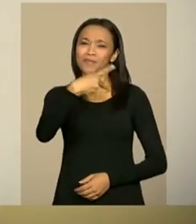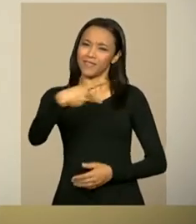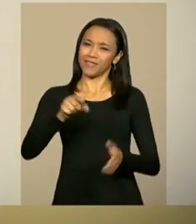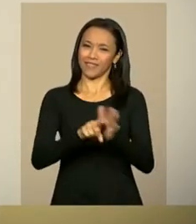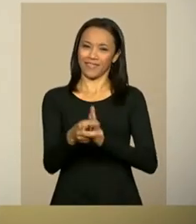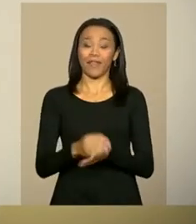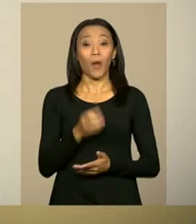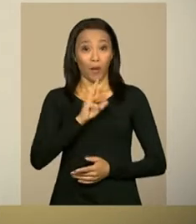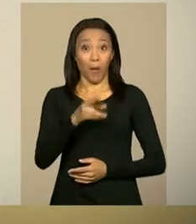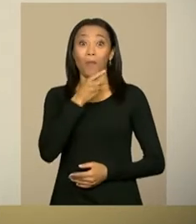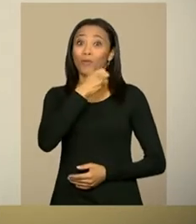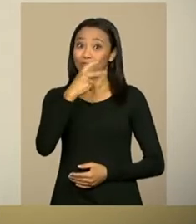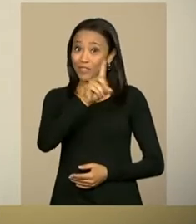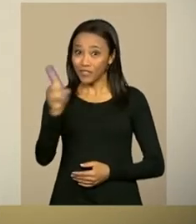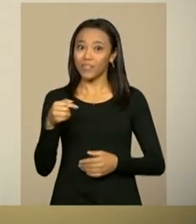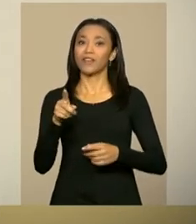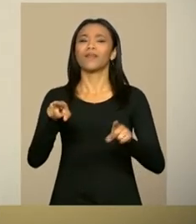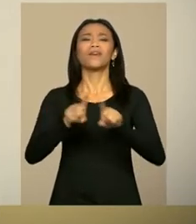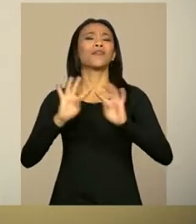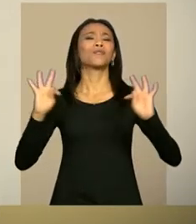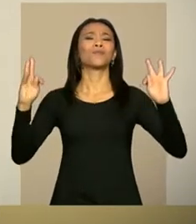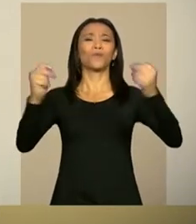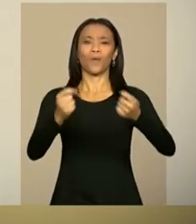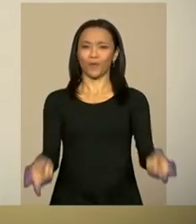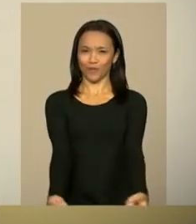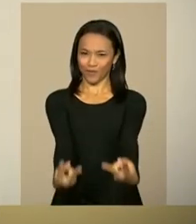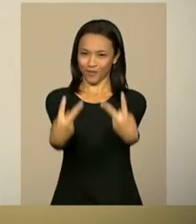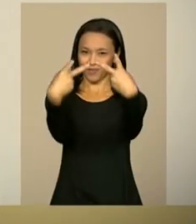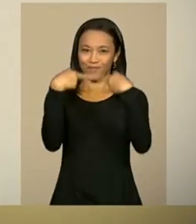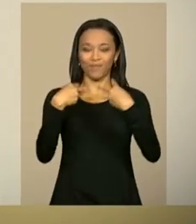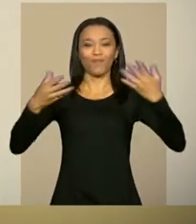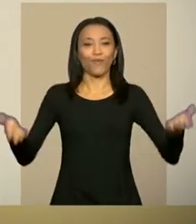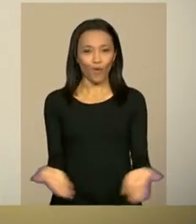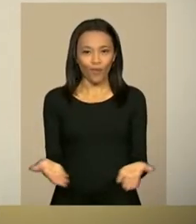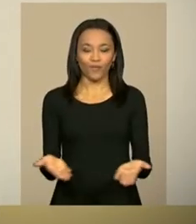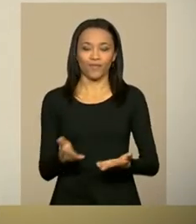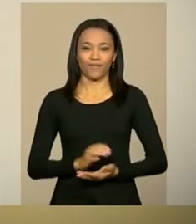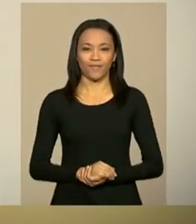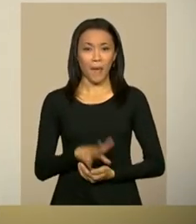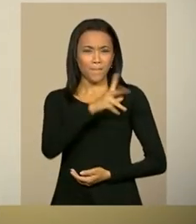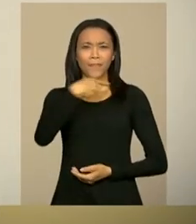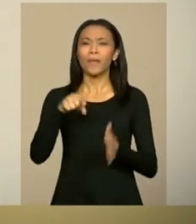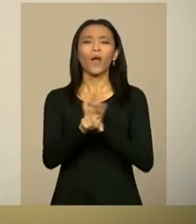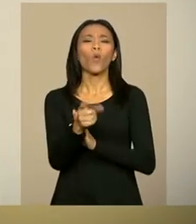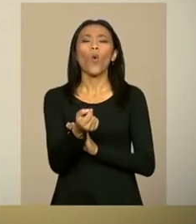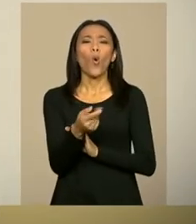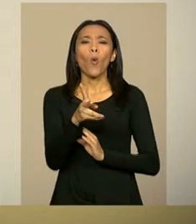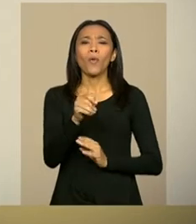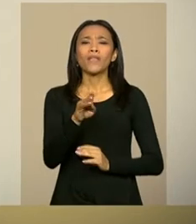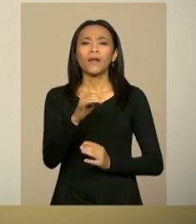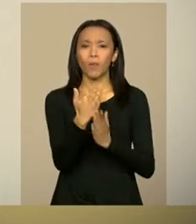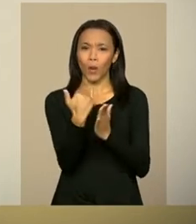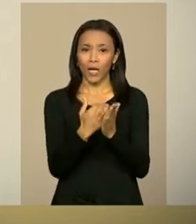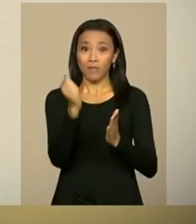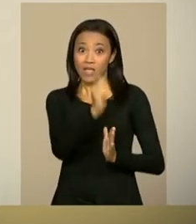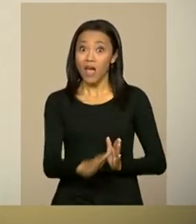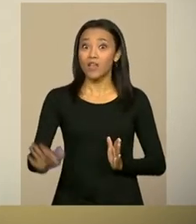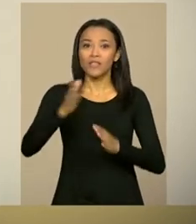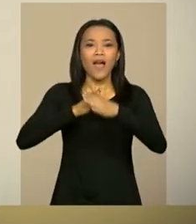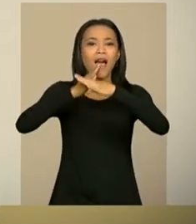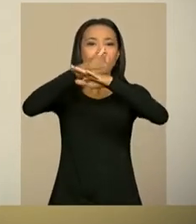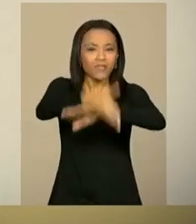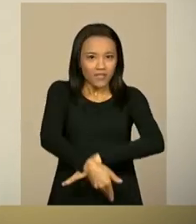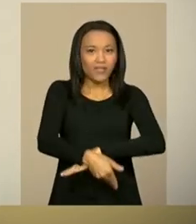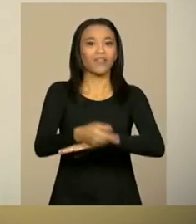presidenta Bom dia Luciana e Bom dia a todos os ouvintes que nos acompanham aqui hoje presidenta o Pronatec o programa nacional de acesso